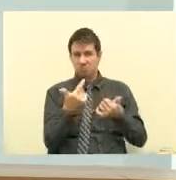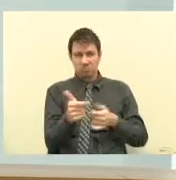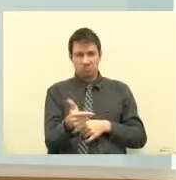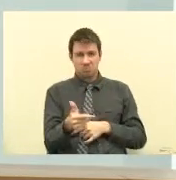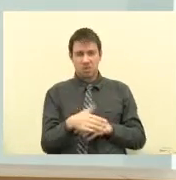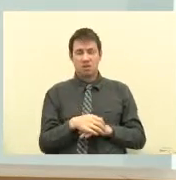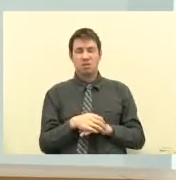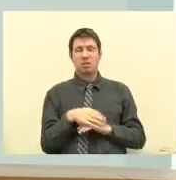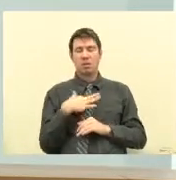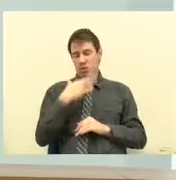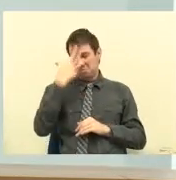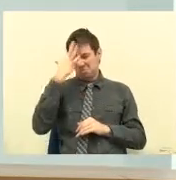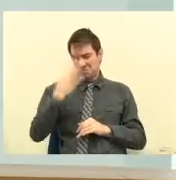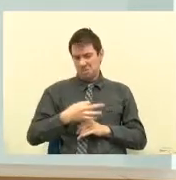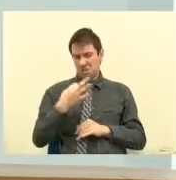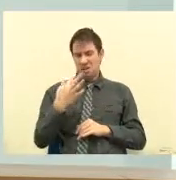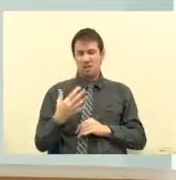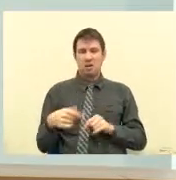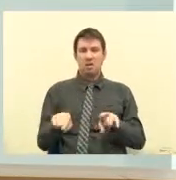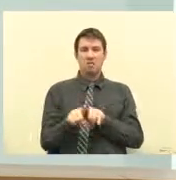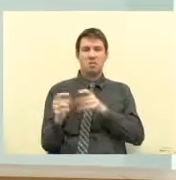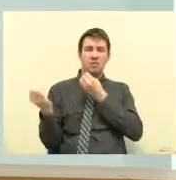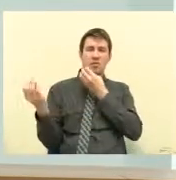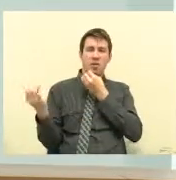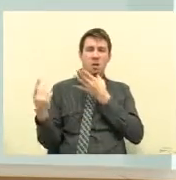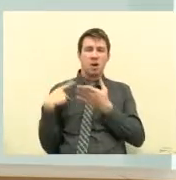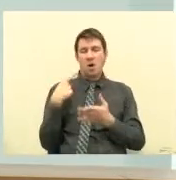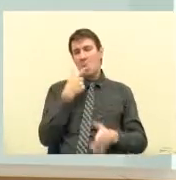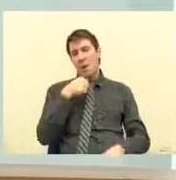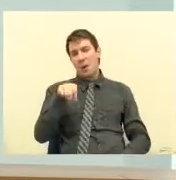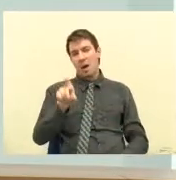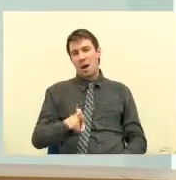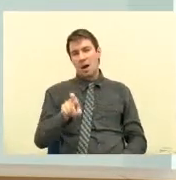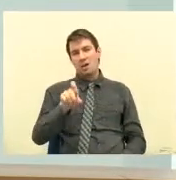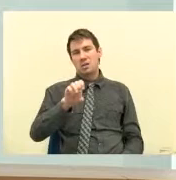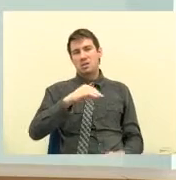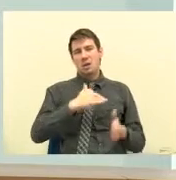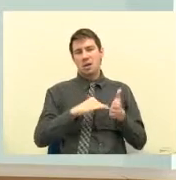Inclusive, tivemos informações que um ex-secretário